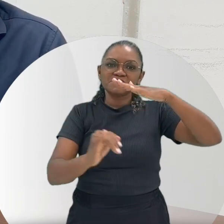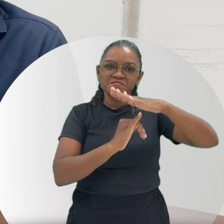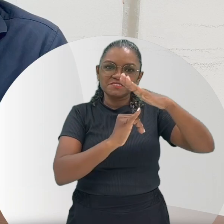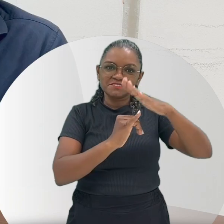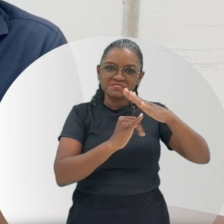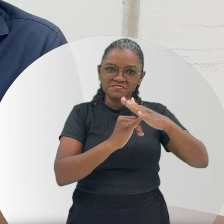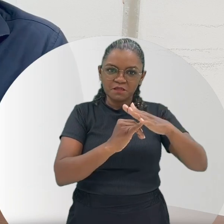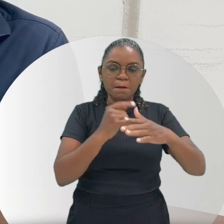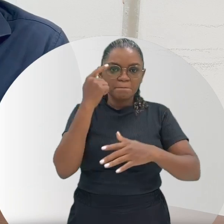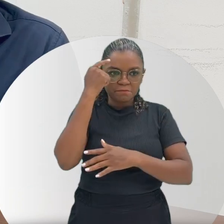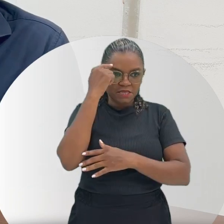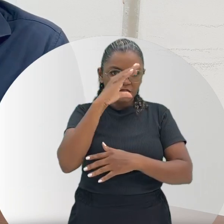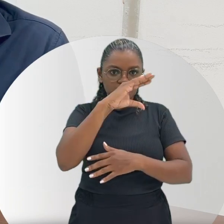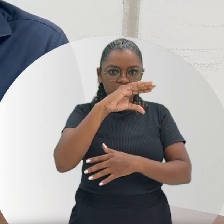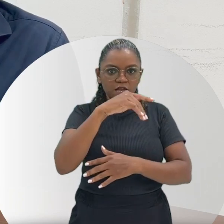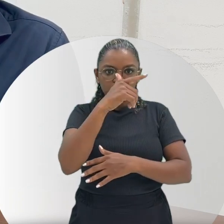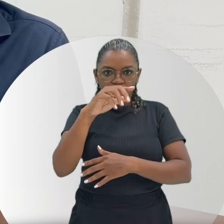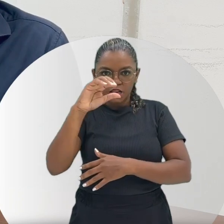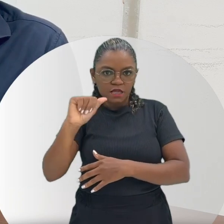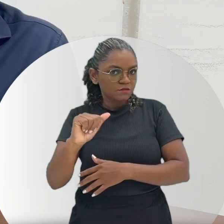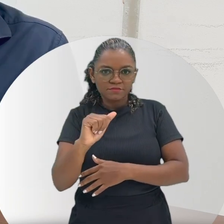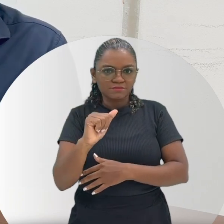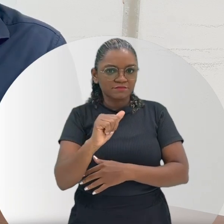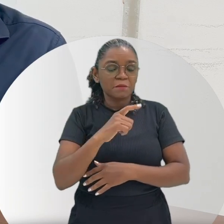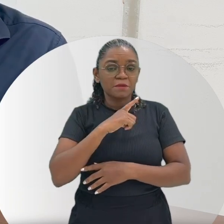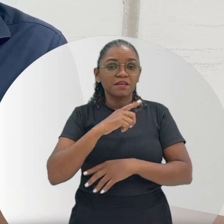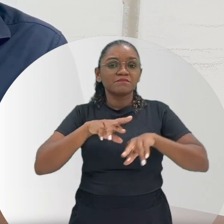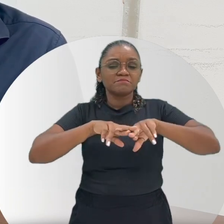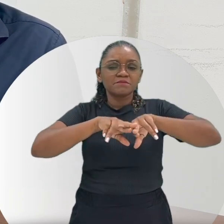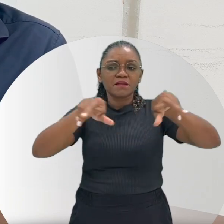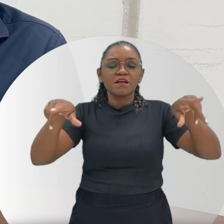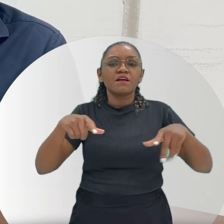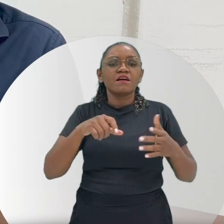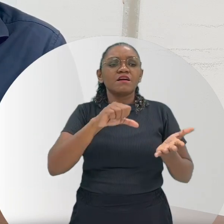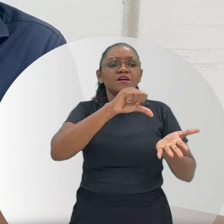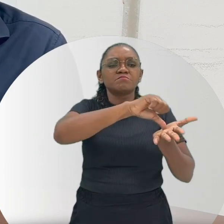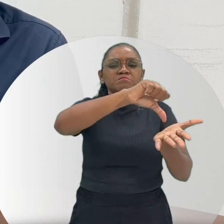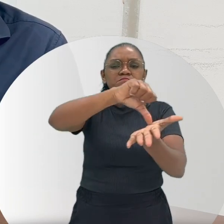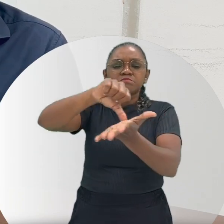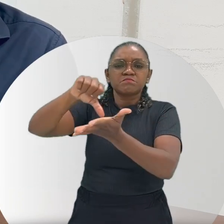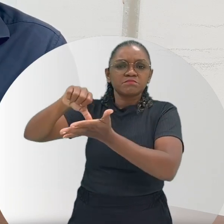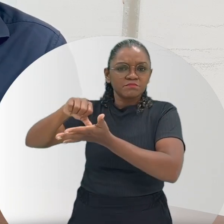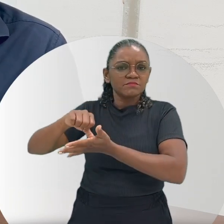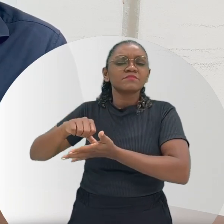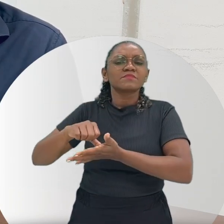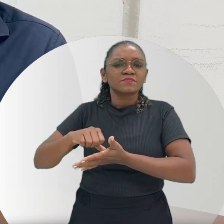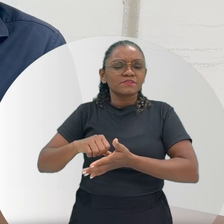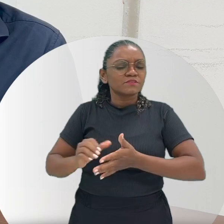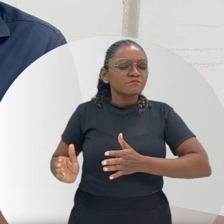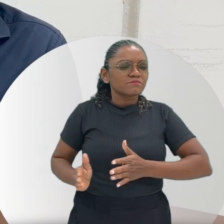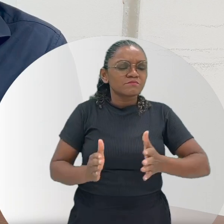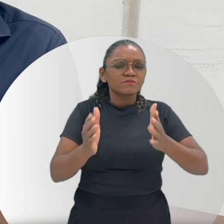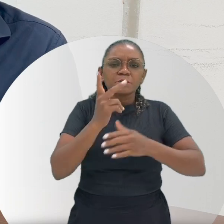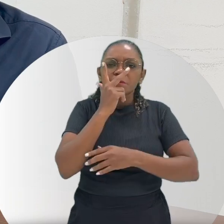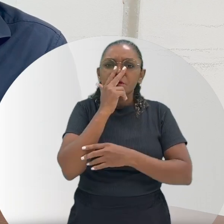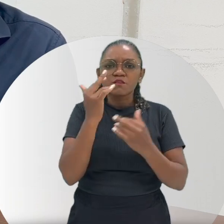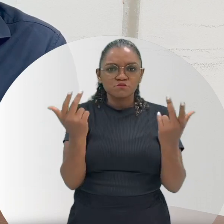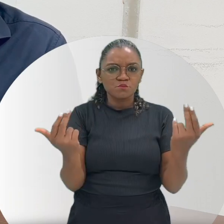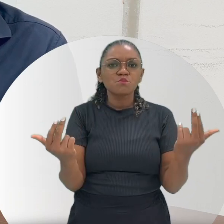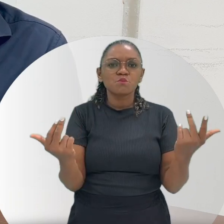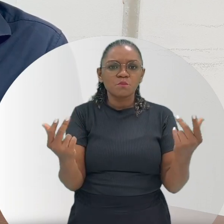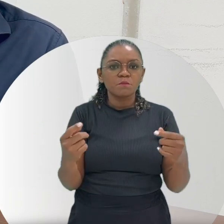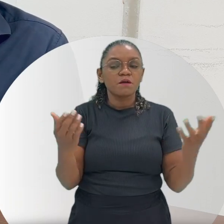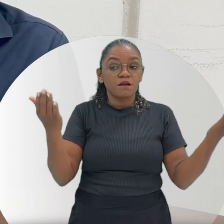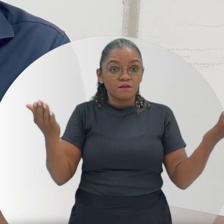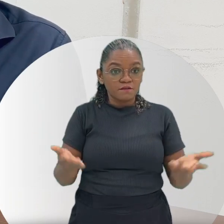Campus Calama. O Campus Calama é aquilo que eu vivenciei no início, mas todas as nossas unidades passaram por um percurso muito parecido. Então, isso é que cada um de nós deveria se